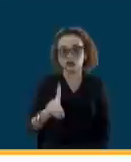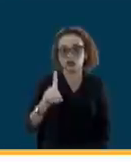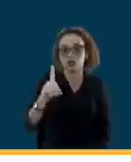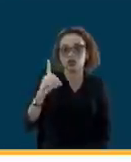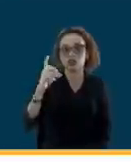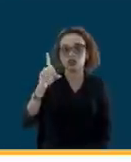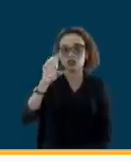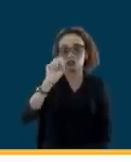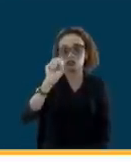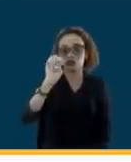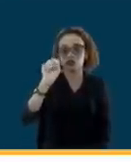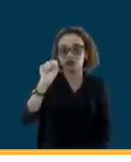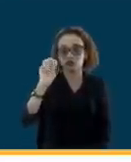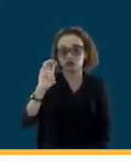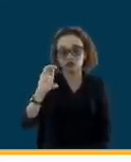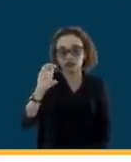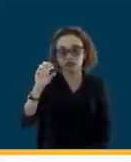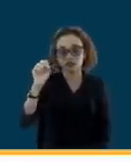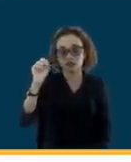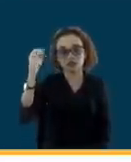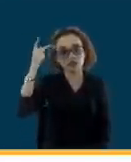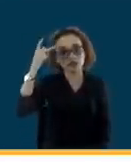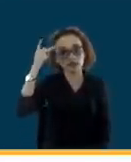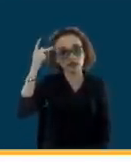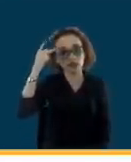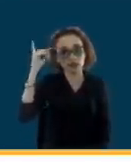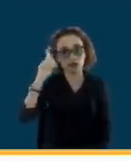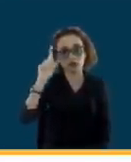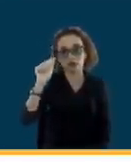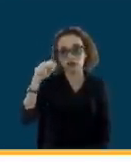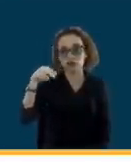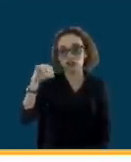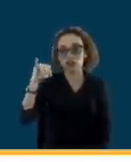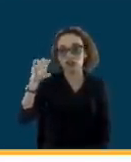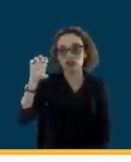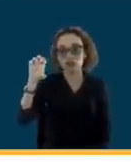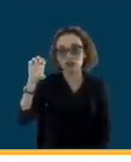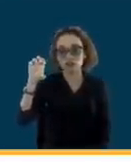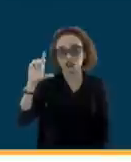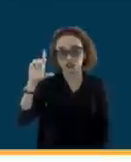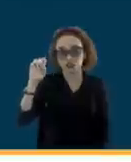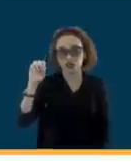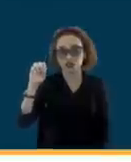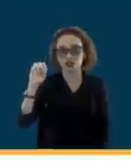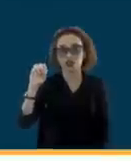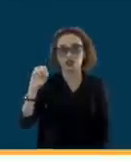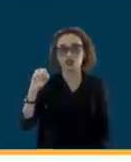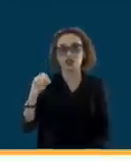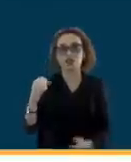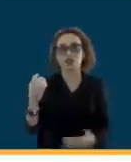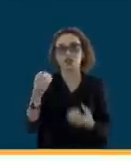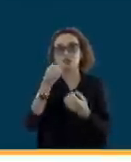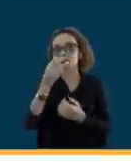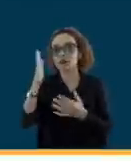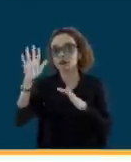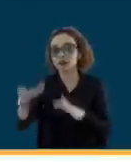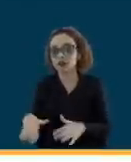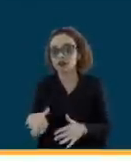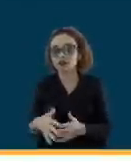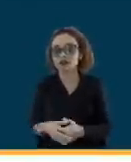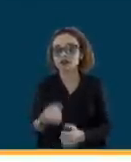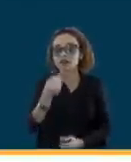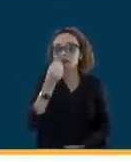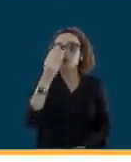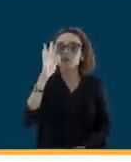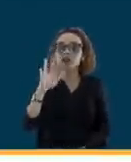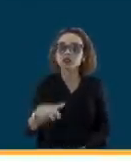Santos de Miranda, que também é um dos ministrantes da nossa aula inaugural de hoje. Muito boa tarde, senhor Danilo. Boa tarde, é